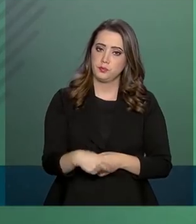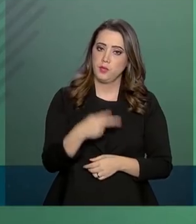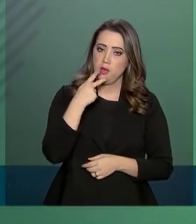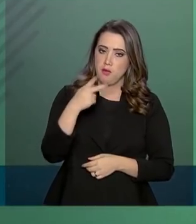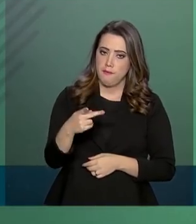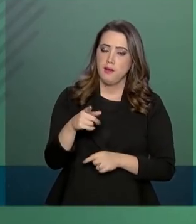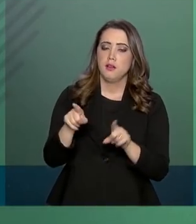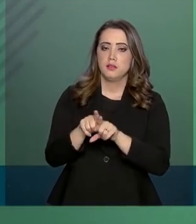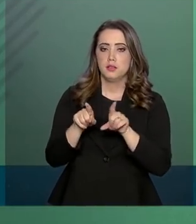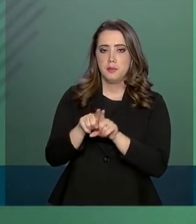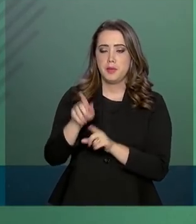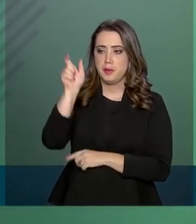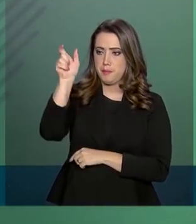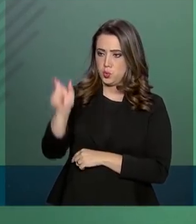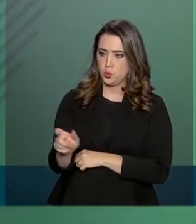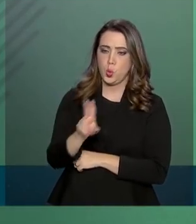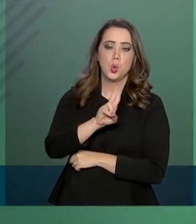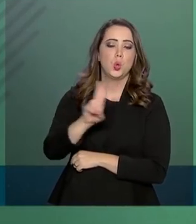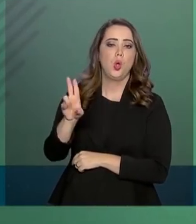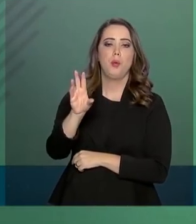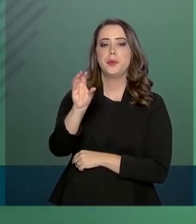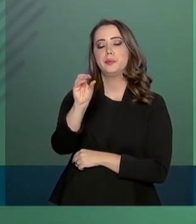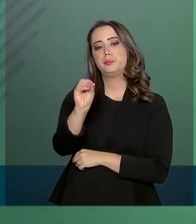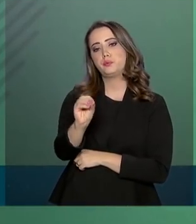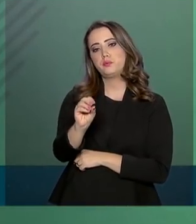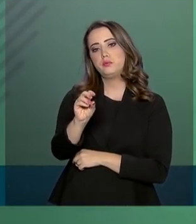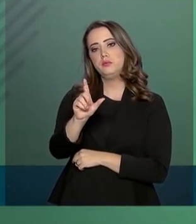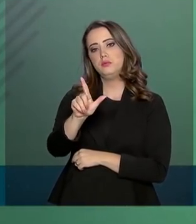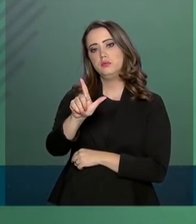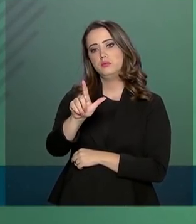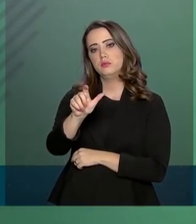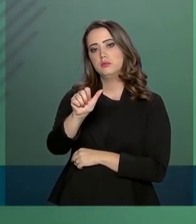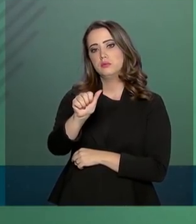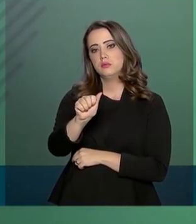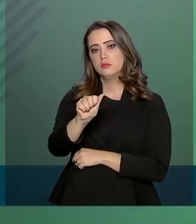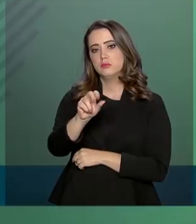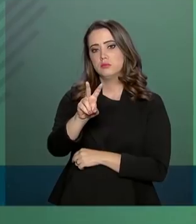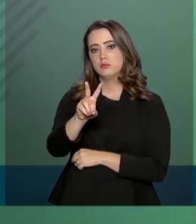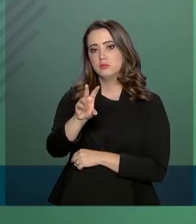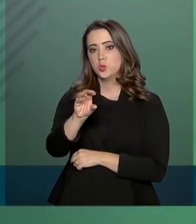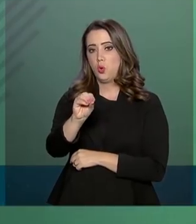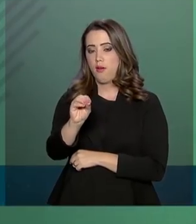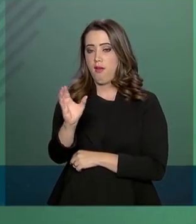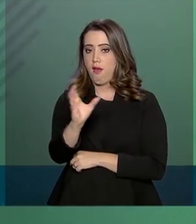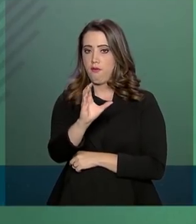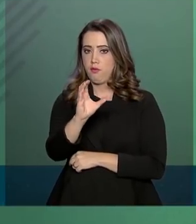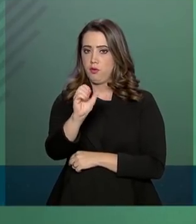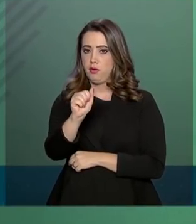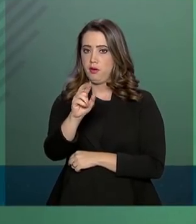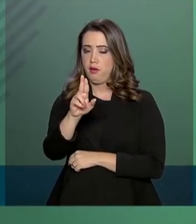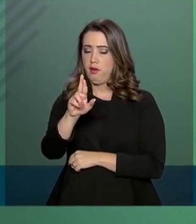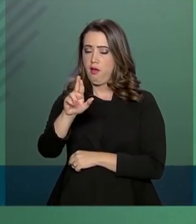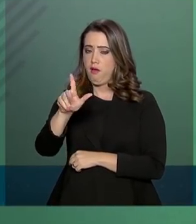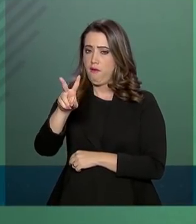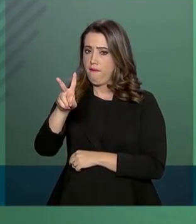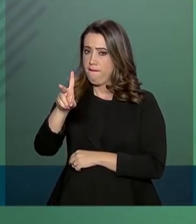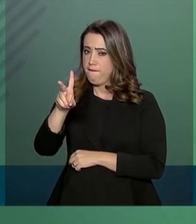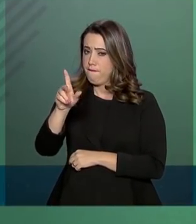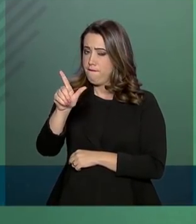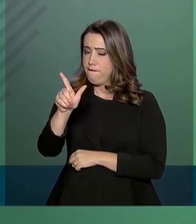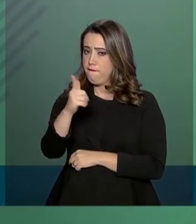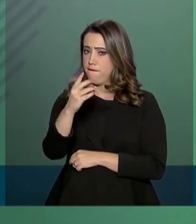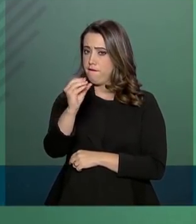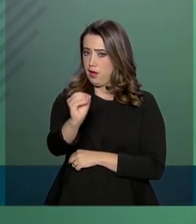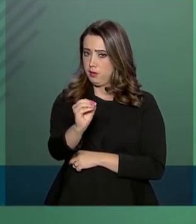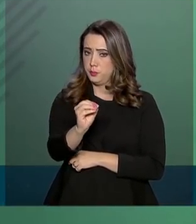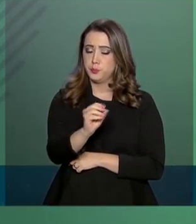olavo de carvalho presidente emitiu a seguinte nota o professor